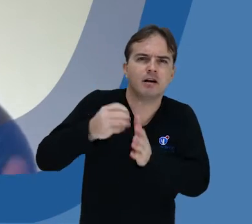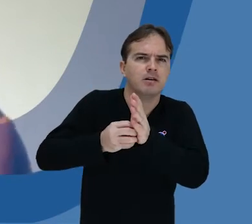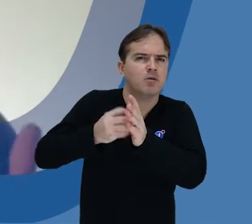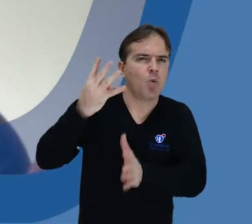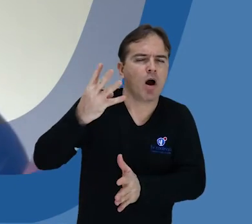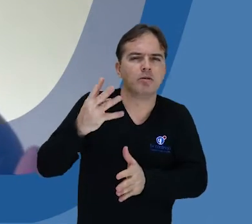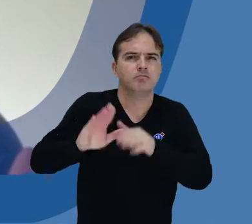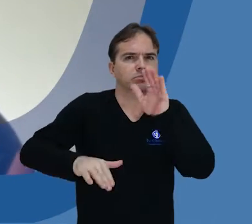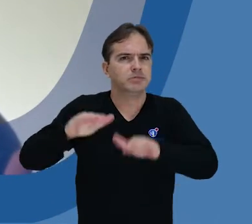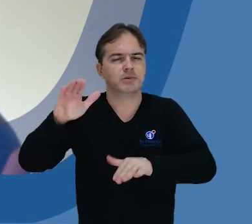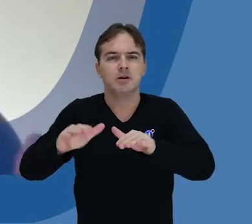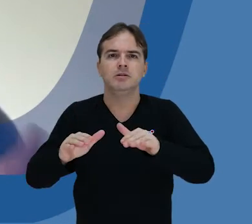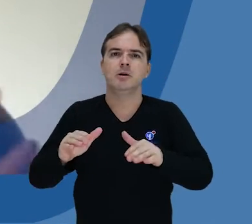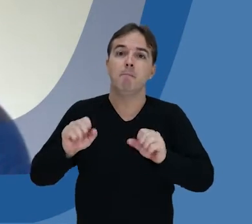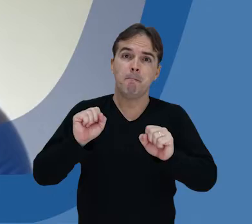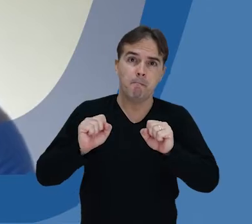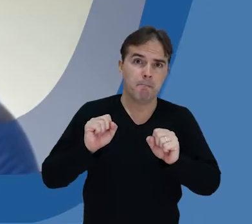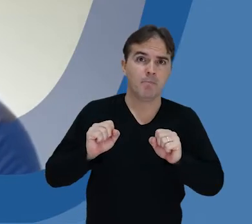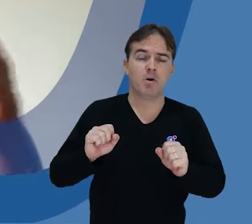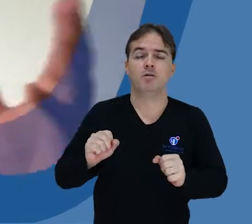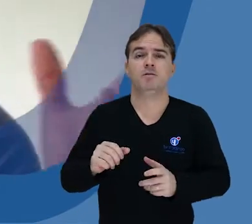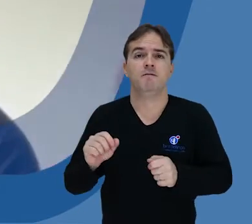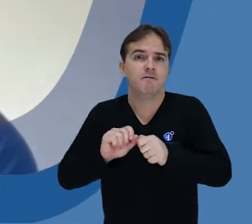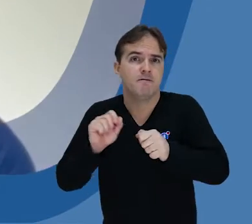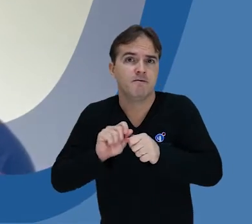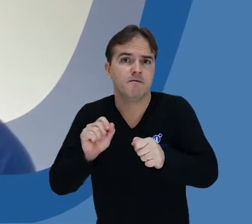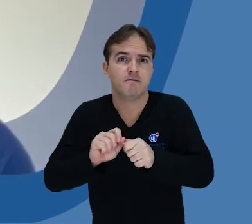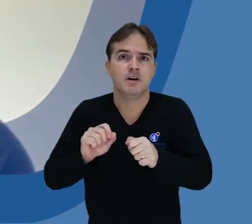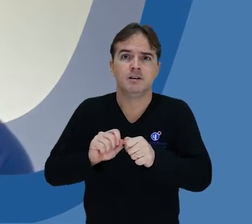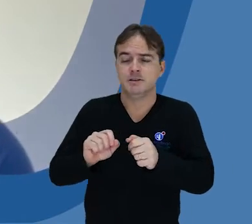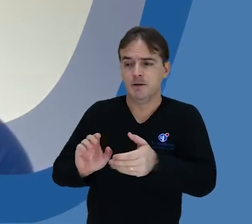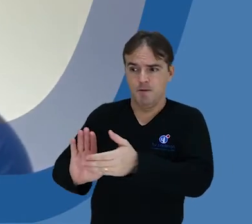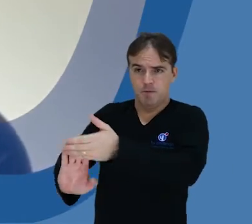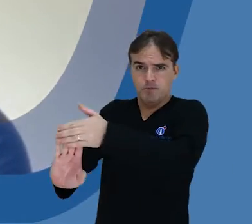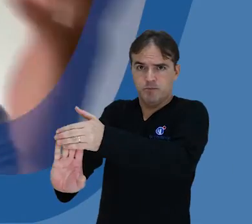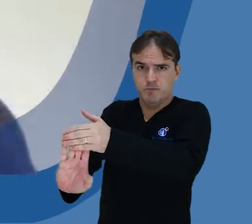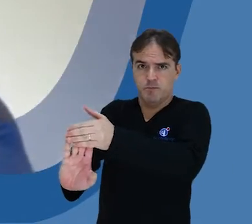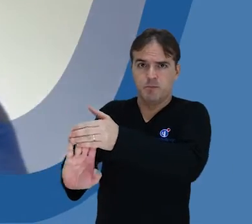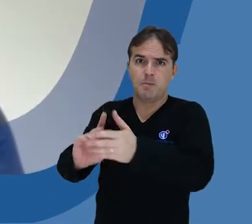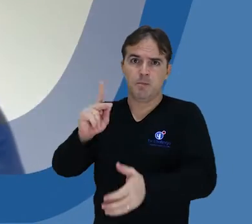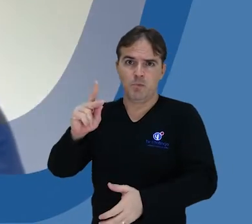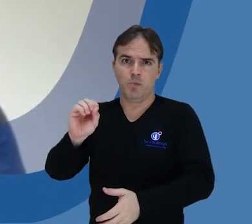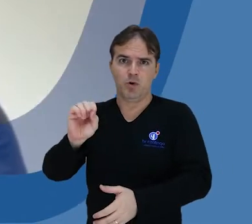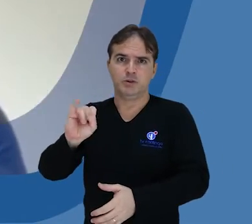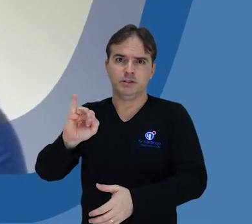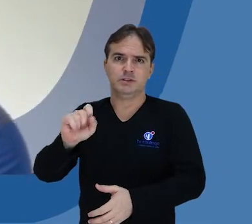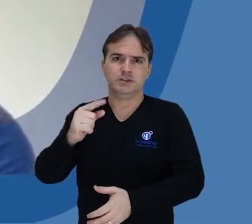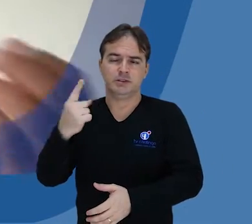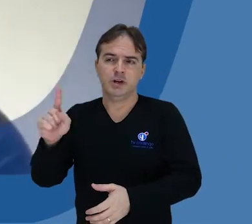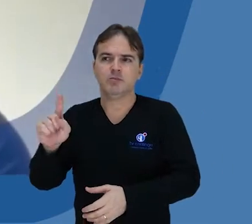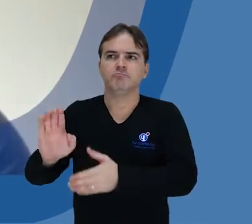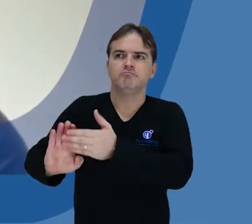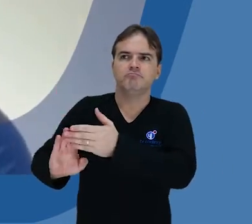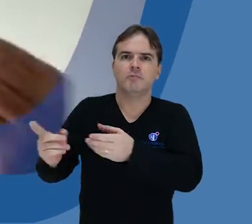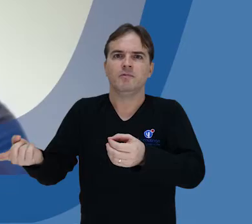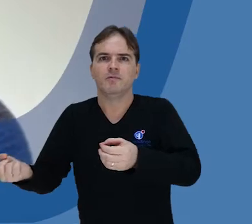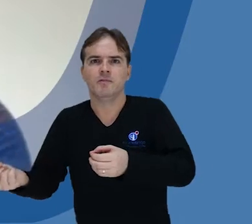A gente pode fazer isso de forma dinâmica, ou seja, nós vamos para determinada posição e retornamos e